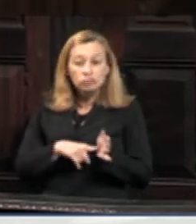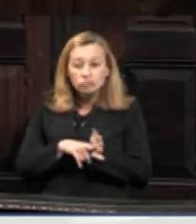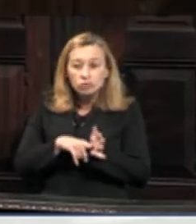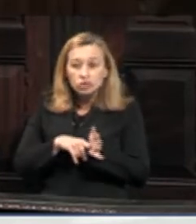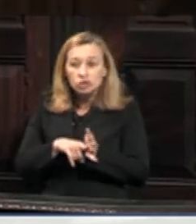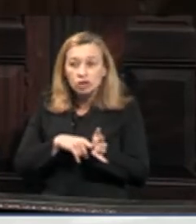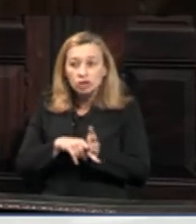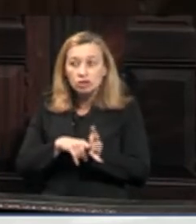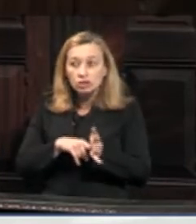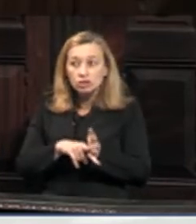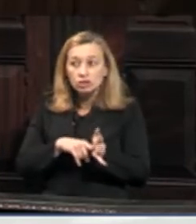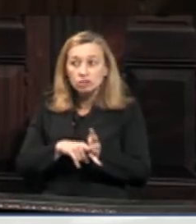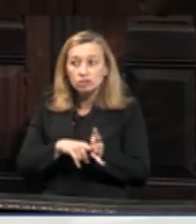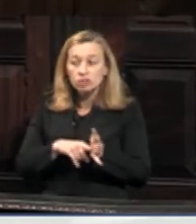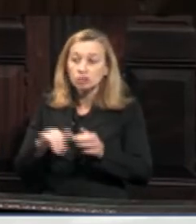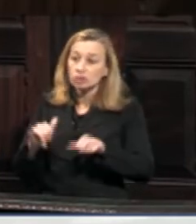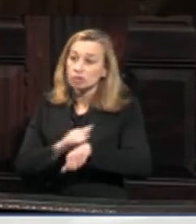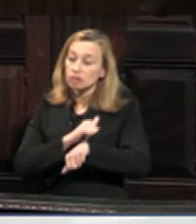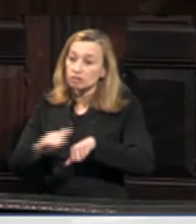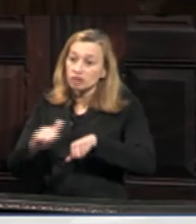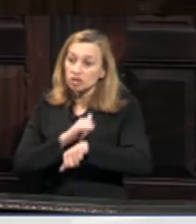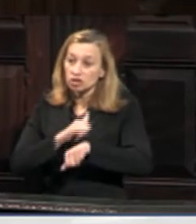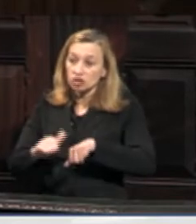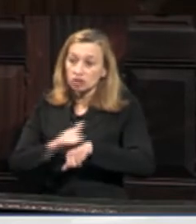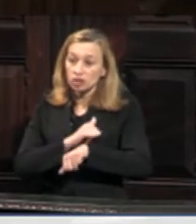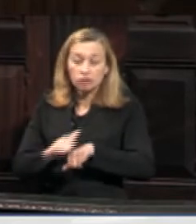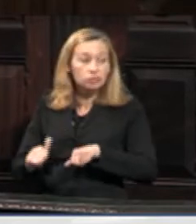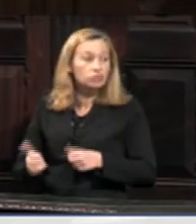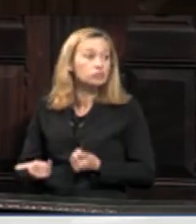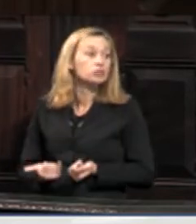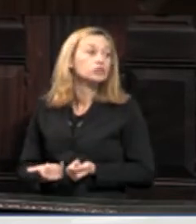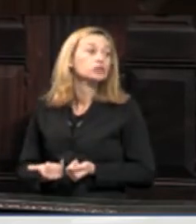na Operação Lava Jato e ou